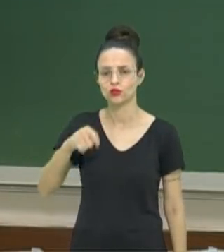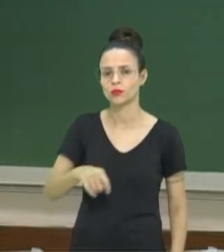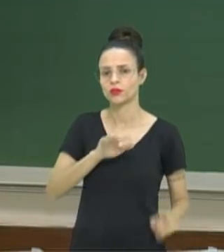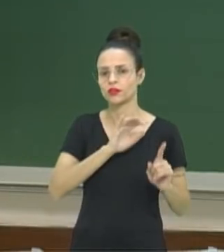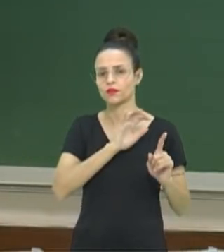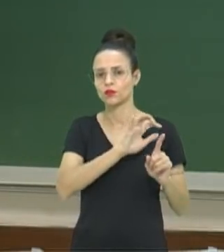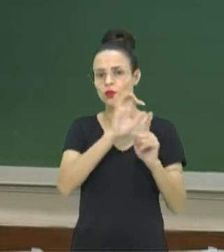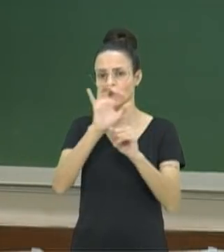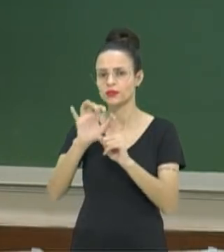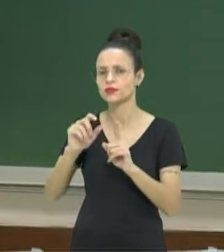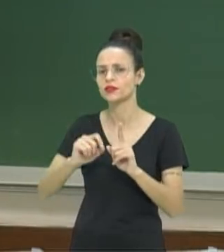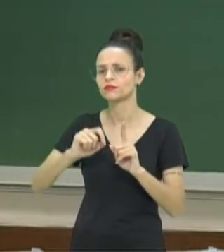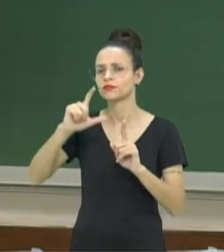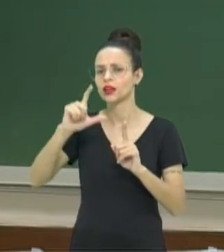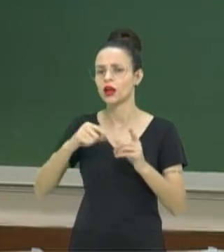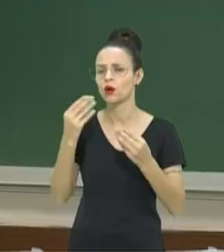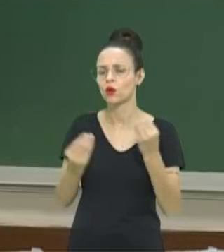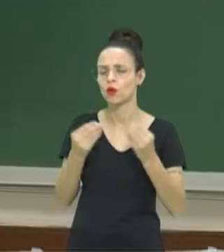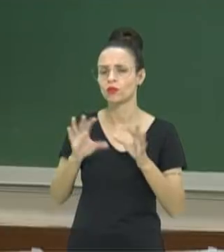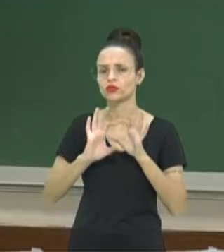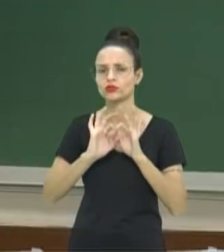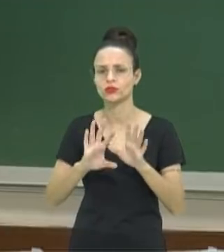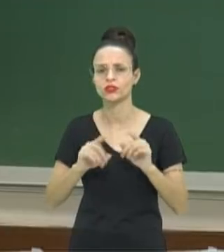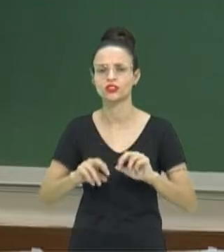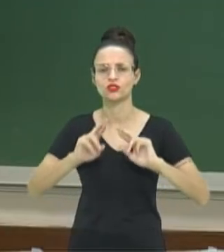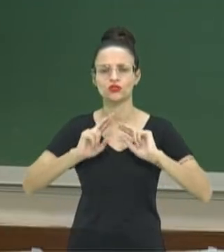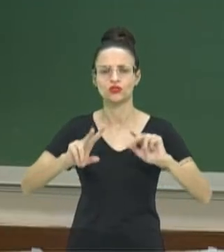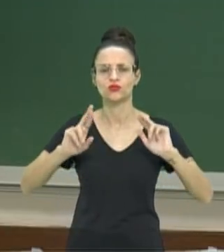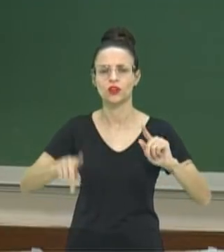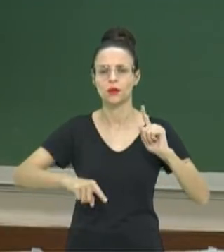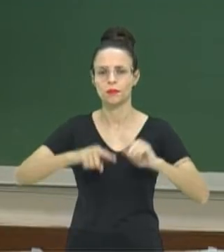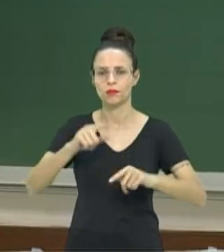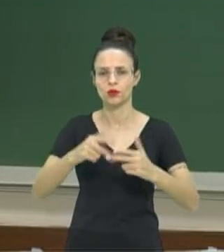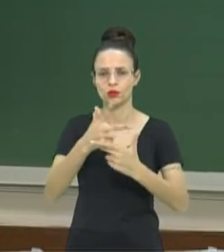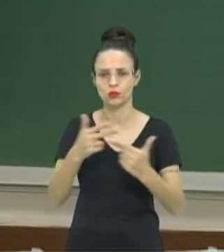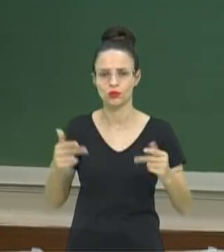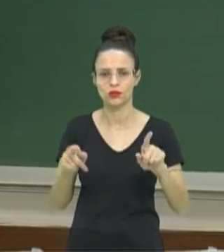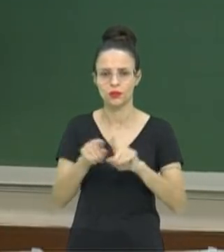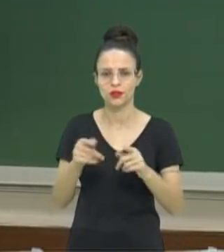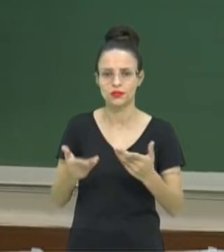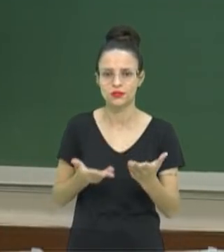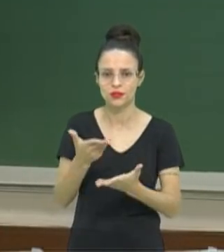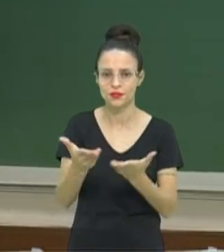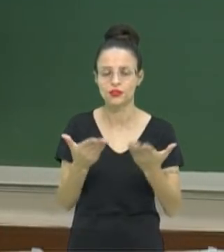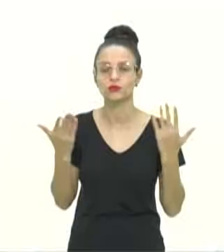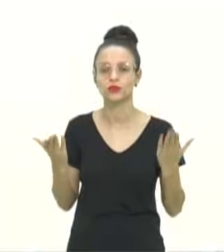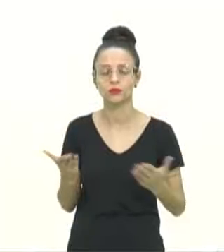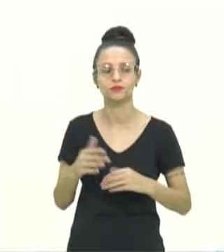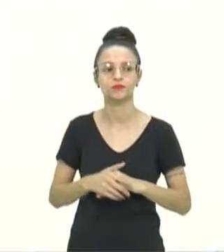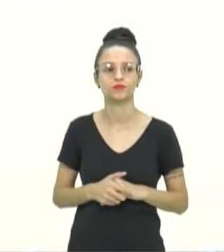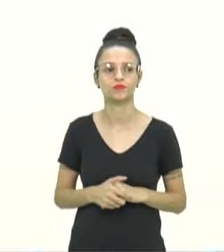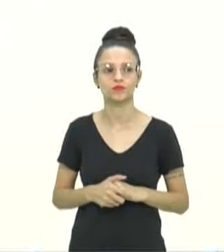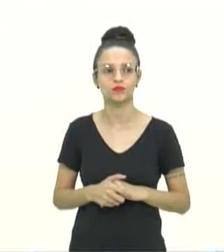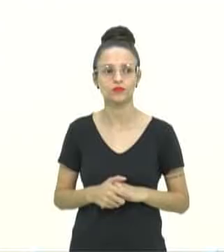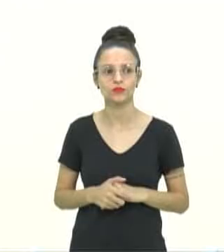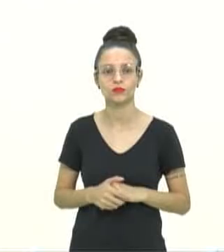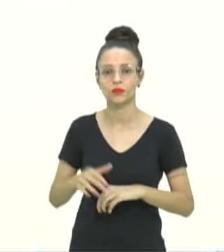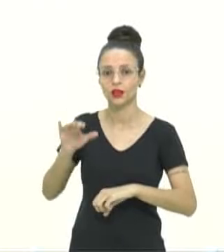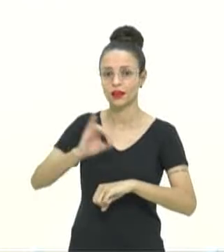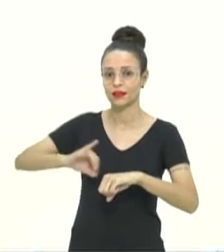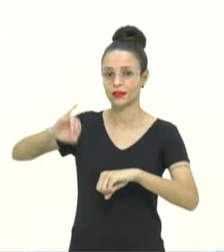influência ali, de disponibilidade dos mais diferentes produtos e serviços. E aí nós vamos ter a